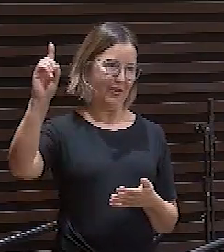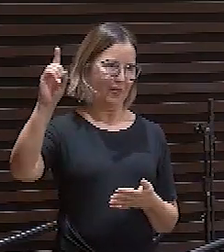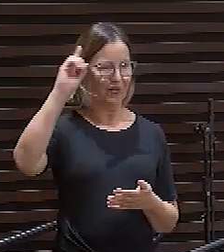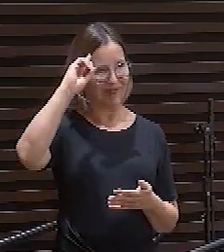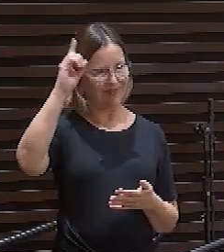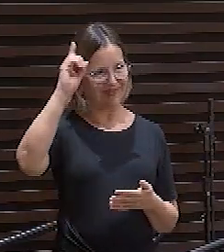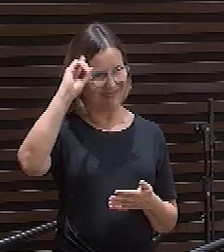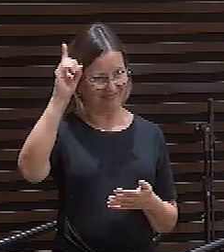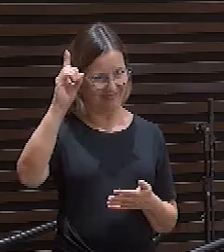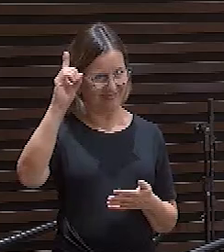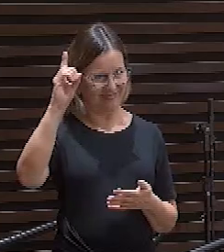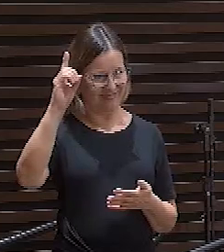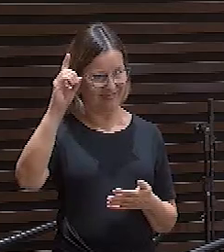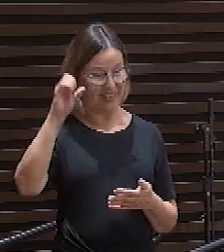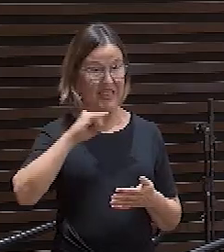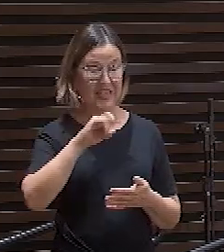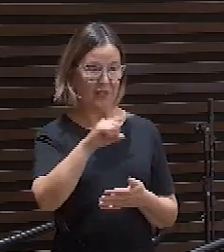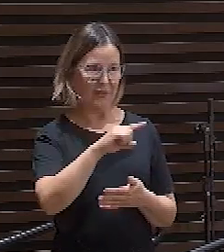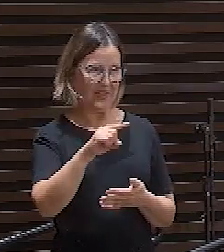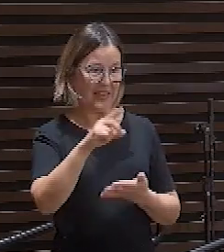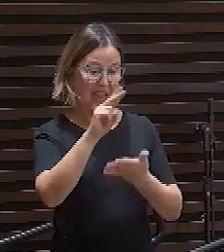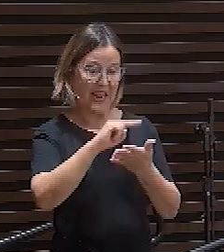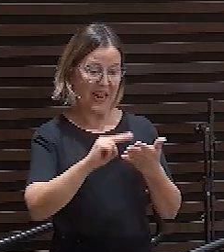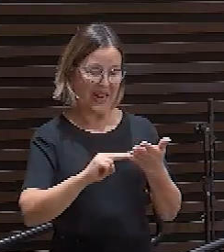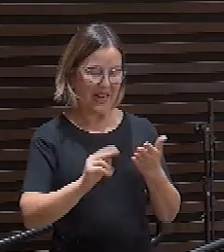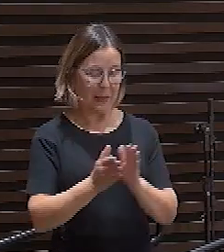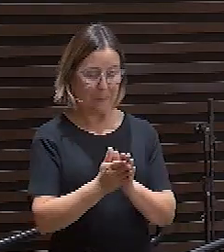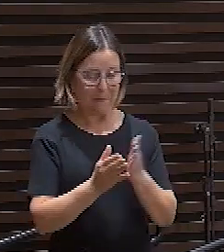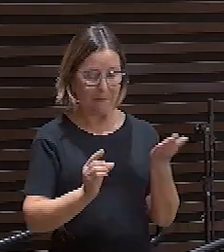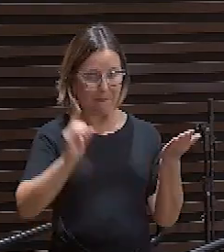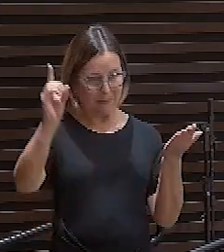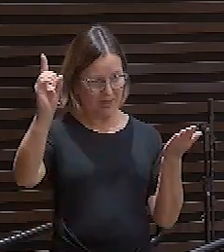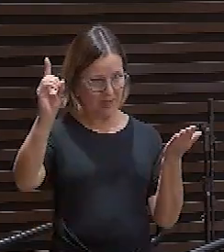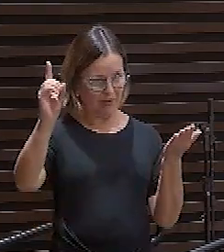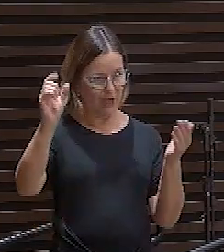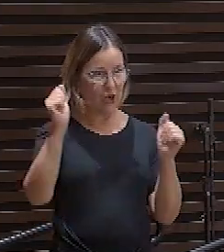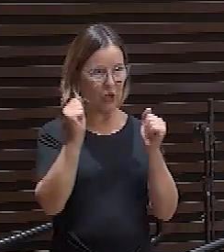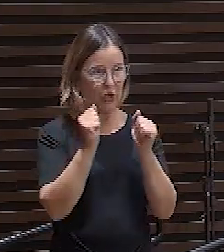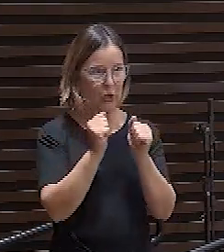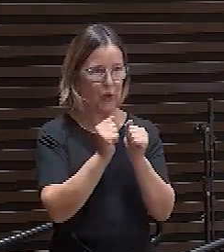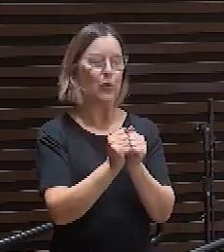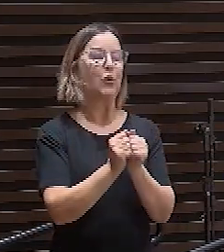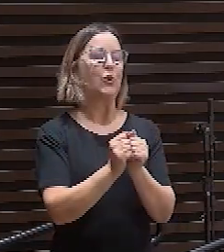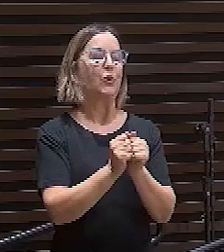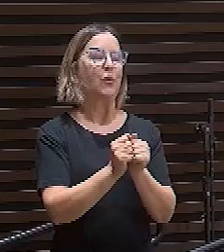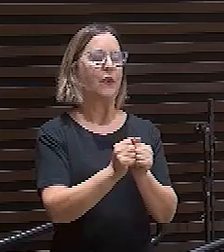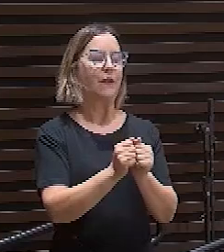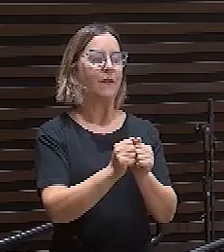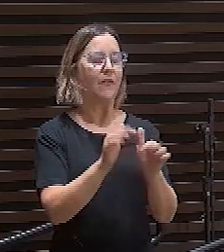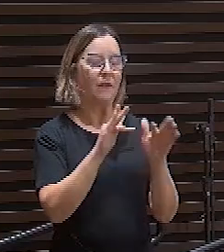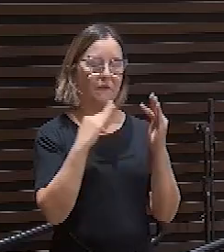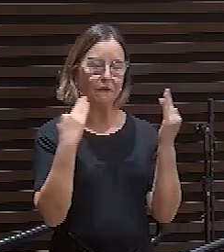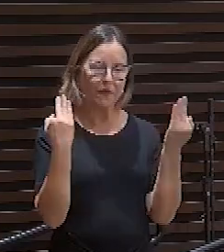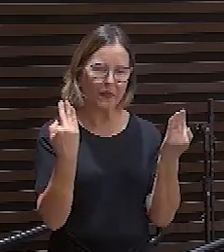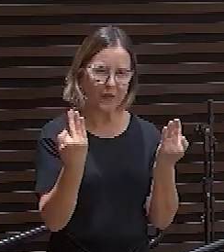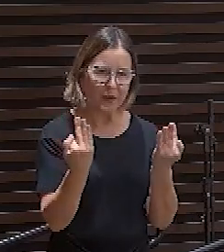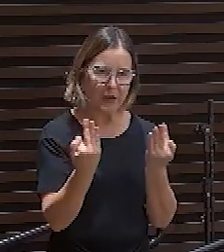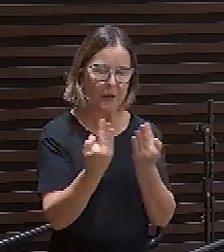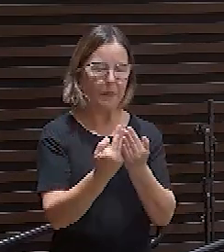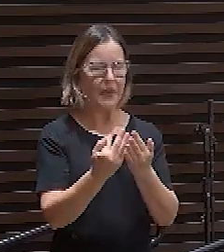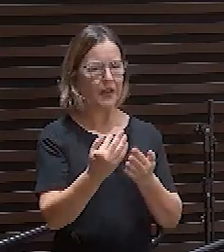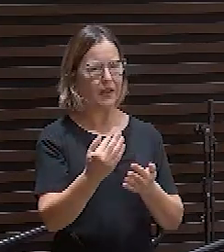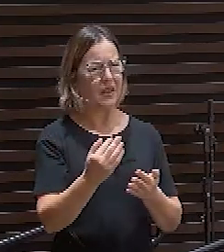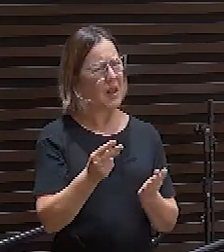dias. Se você lê a Bíblia com seu filho, pai e mãe, todos os dias, basta que seja um